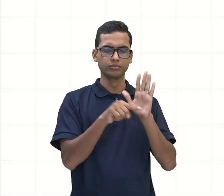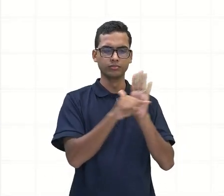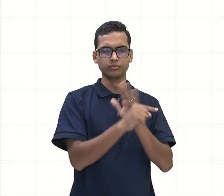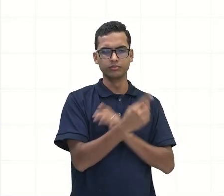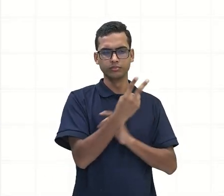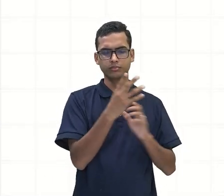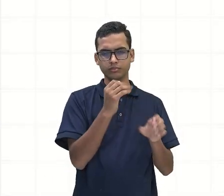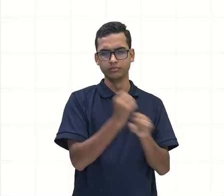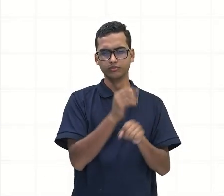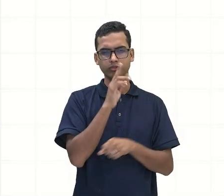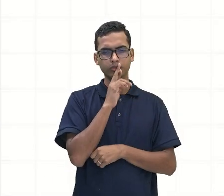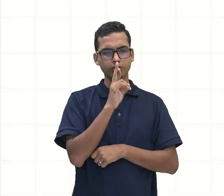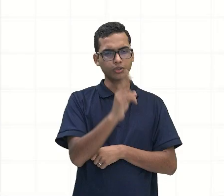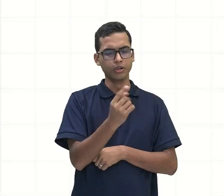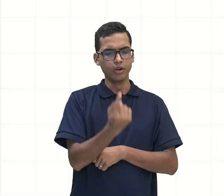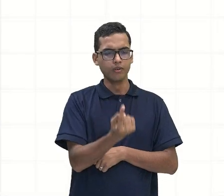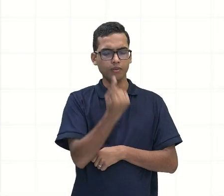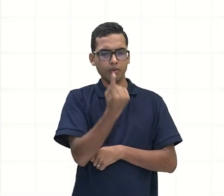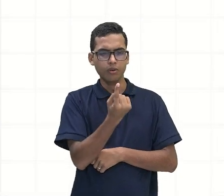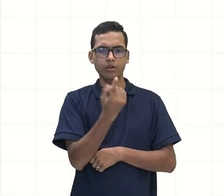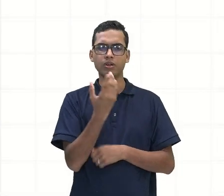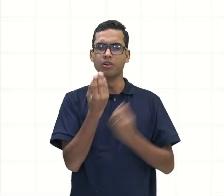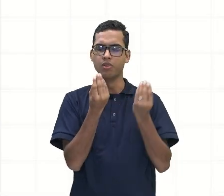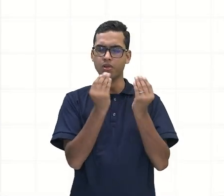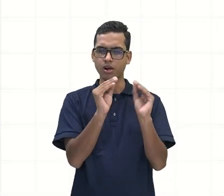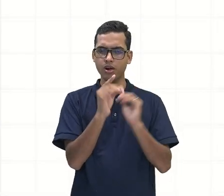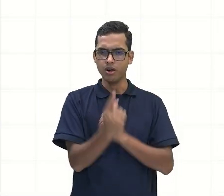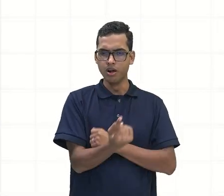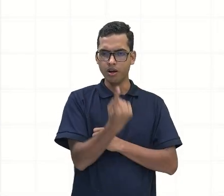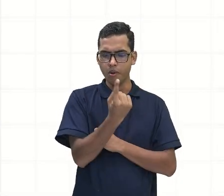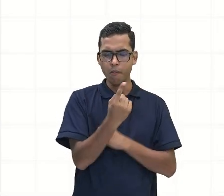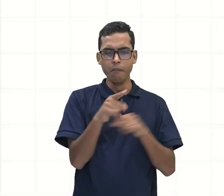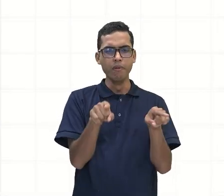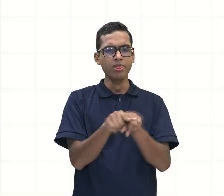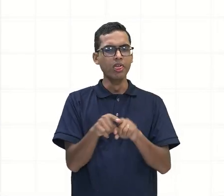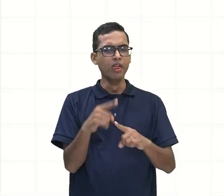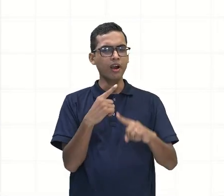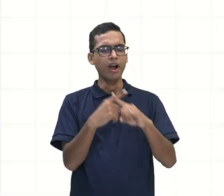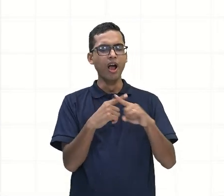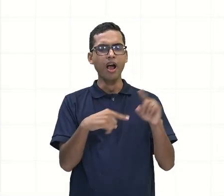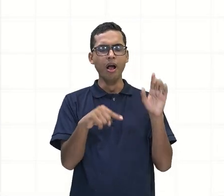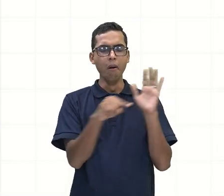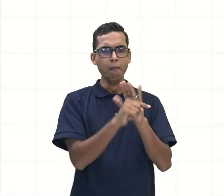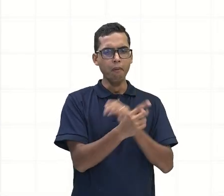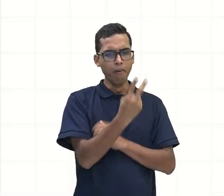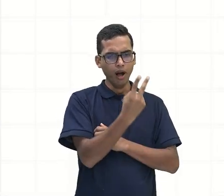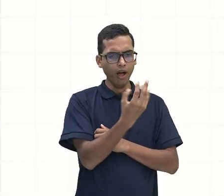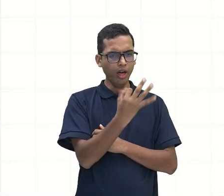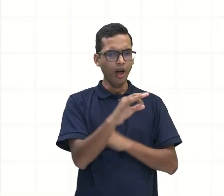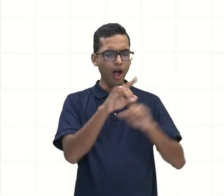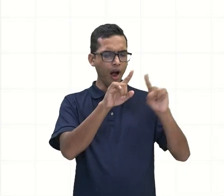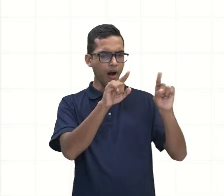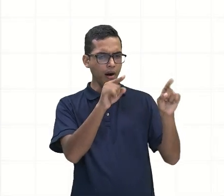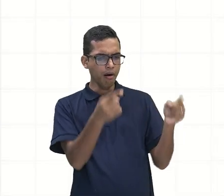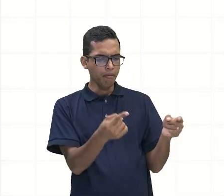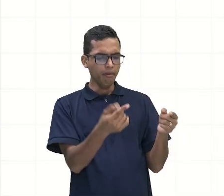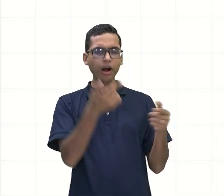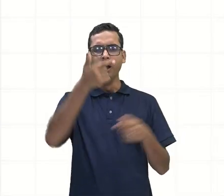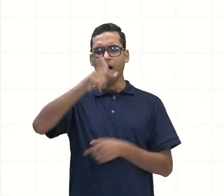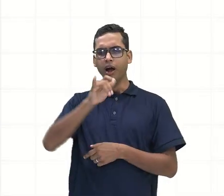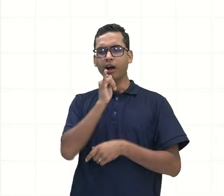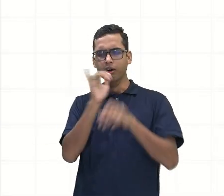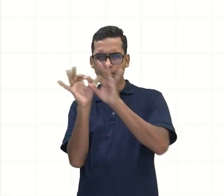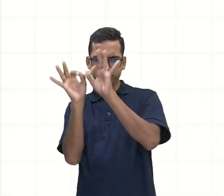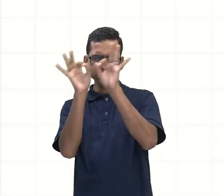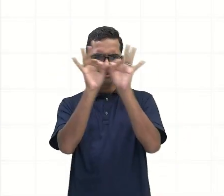aqui, positivo. Então, vai ficar 1 vezes menos 2. Ó, novamente, eu vou ter